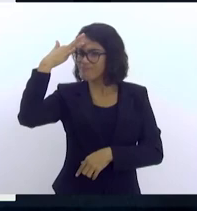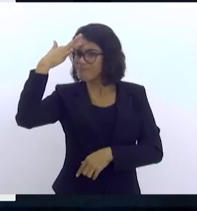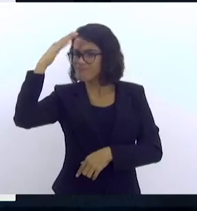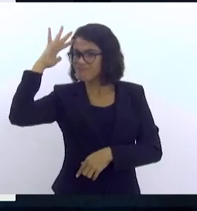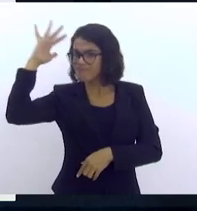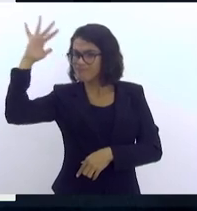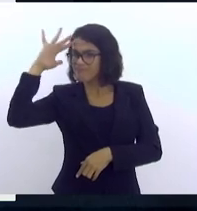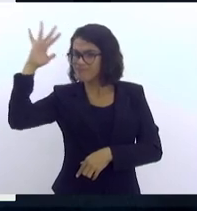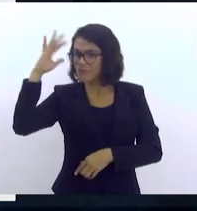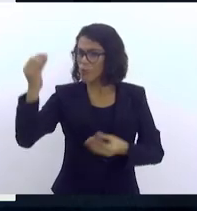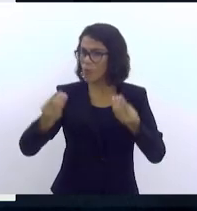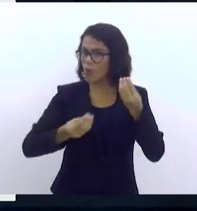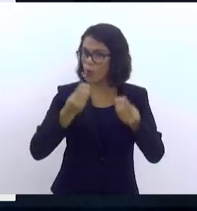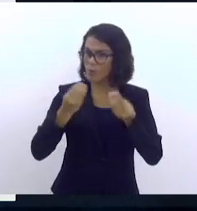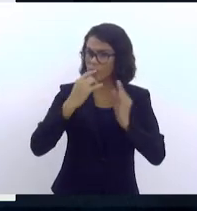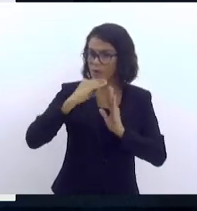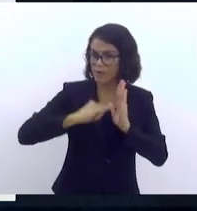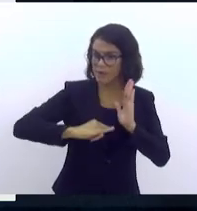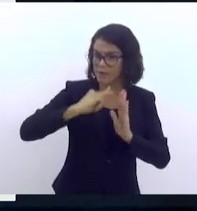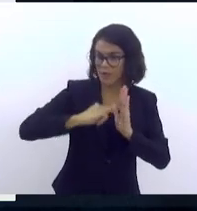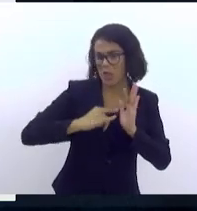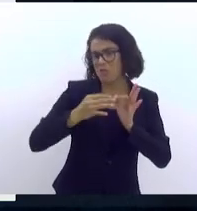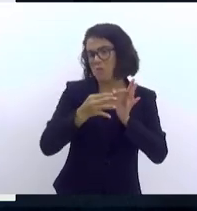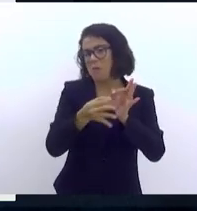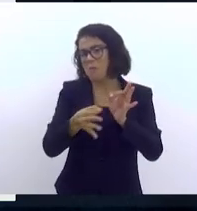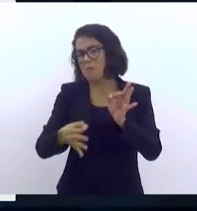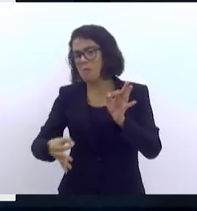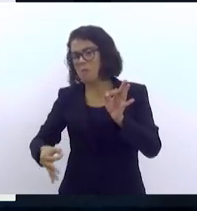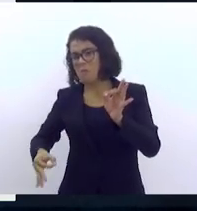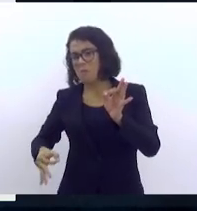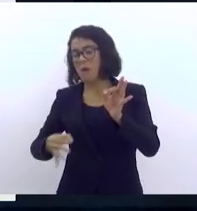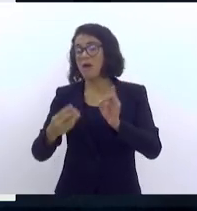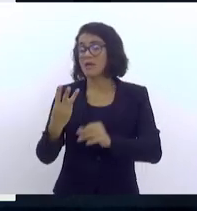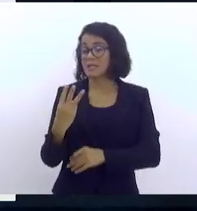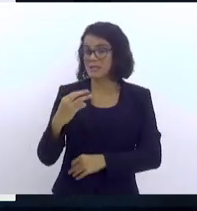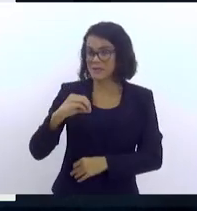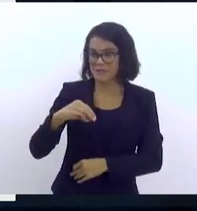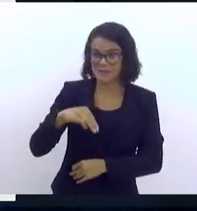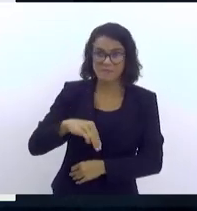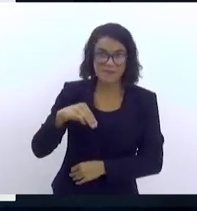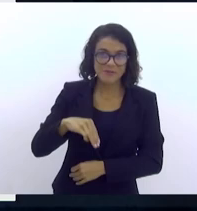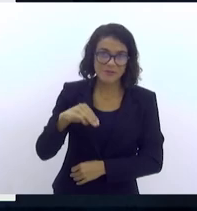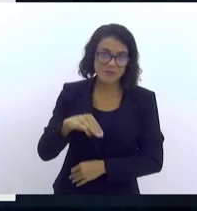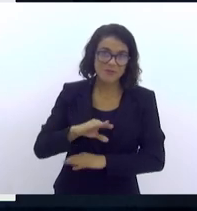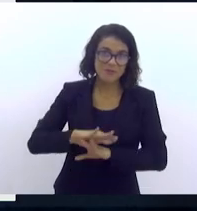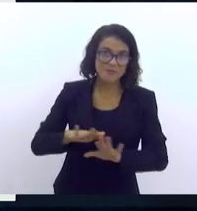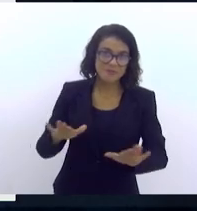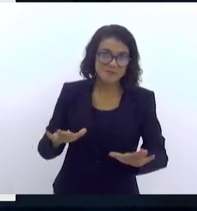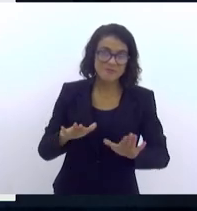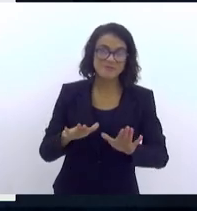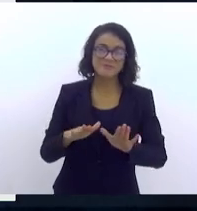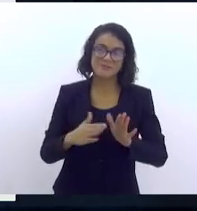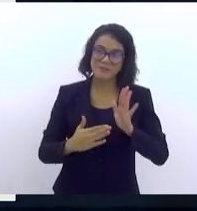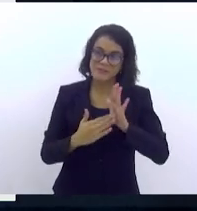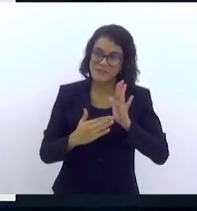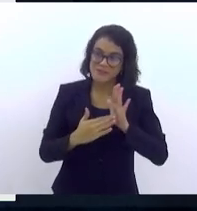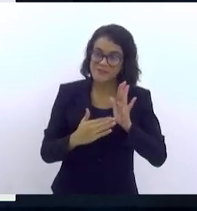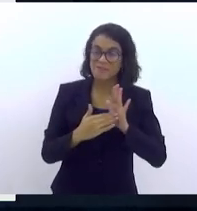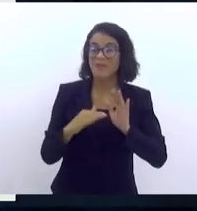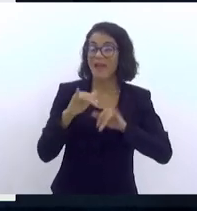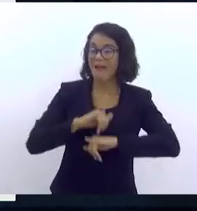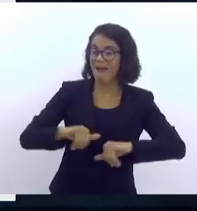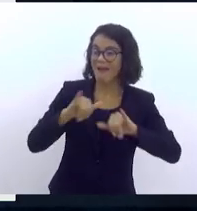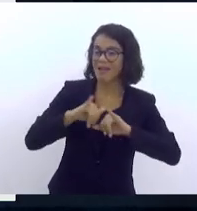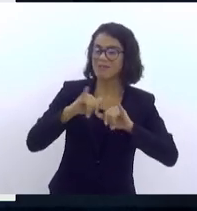E aí eu vou não vou me estender muito porque são só 30 minutos né E aí o que a campanha Tem